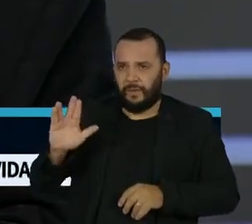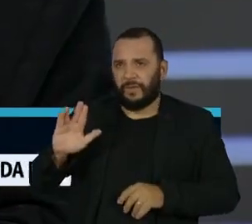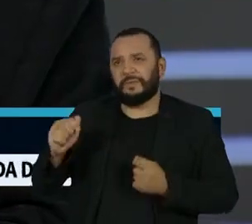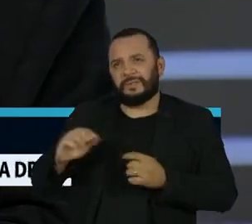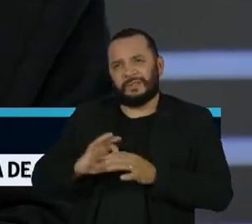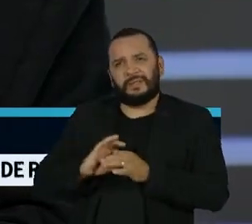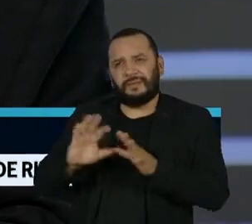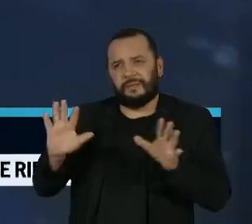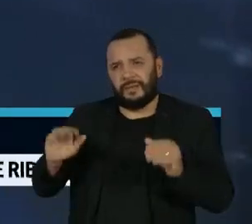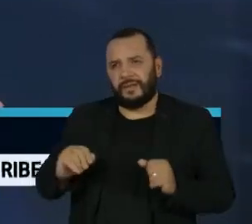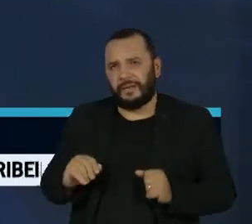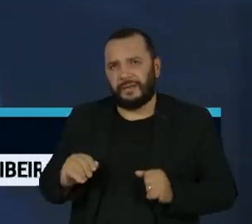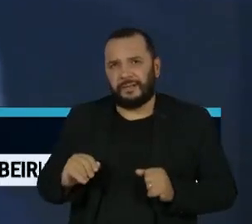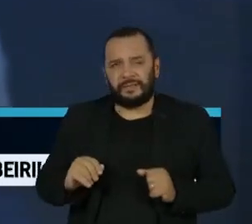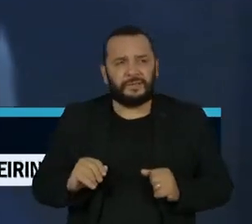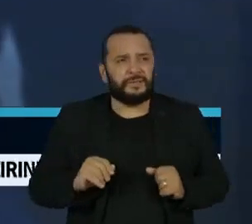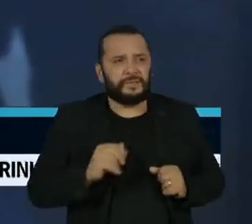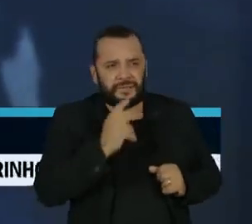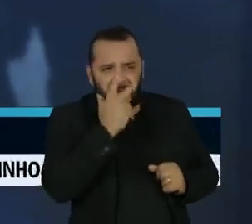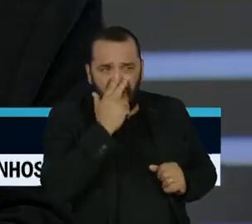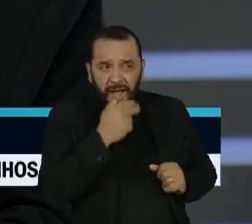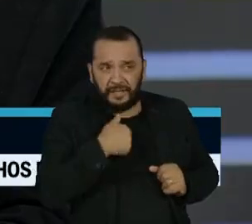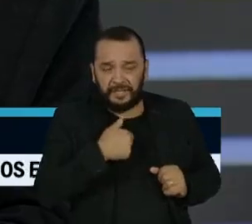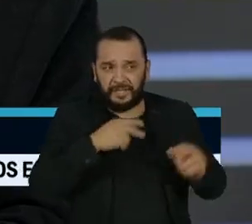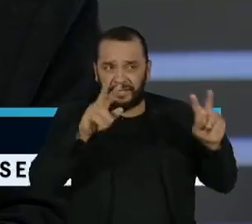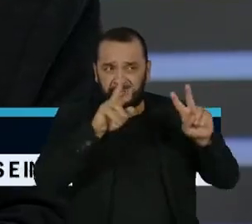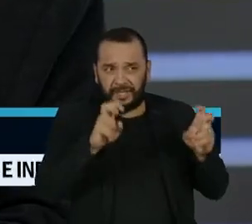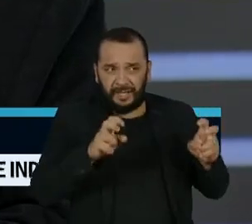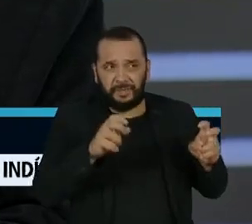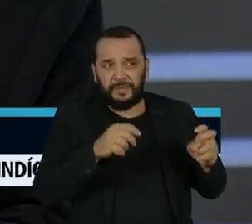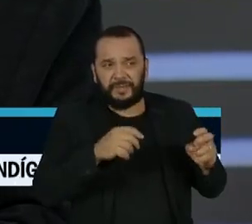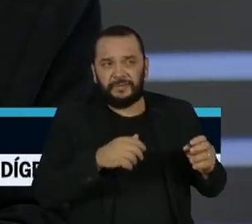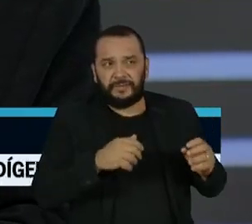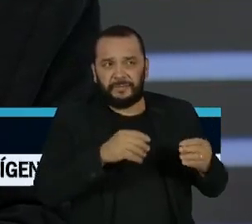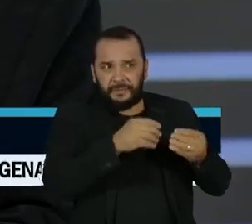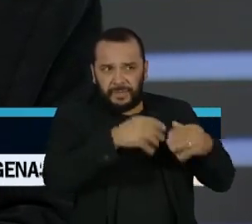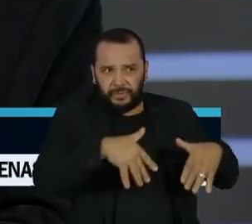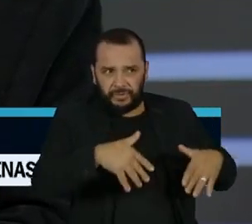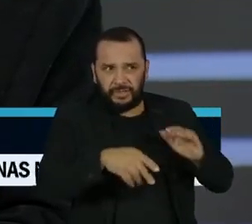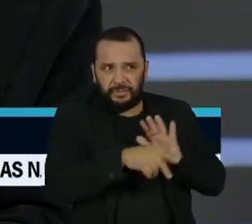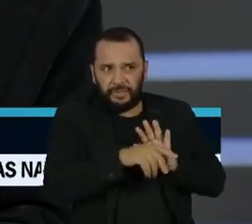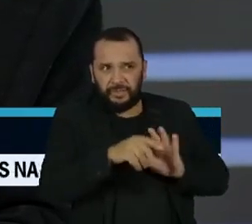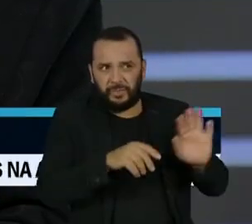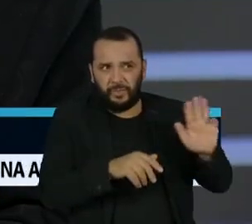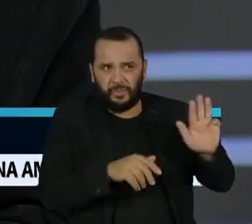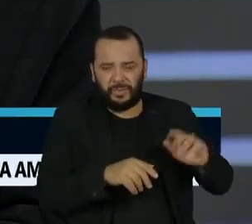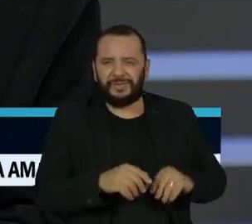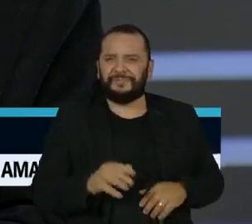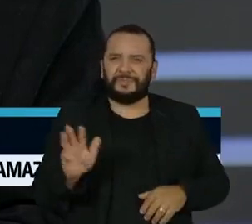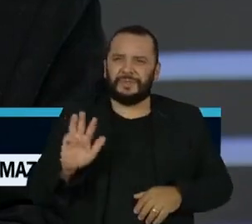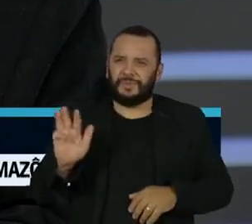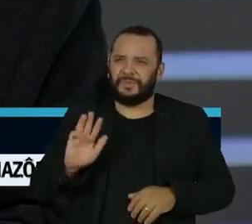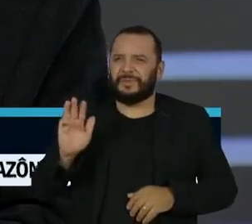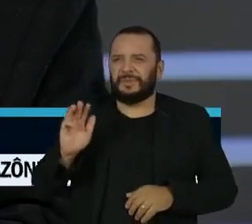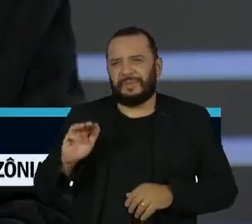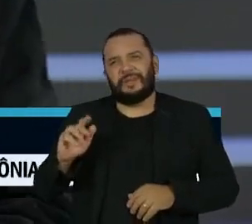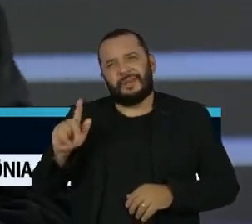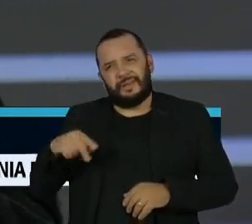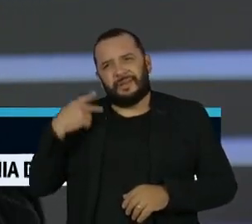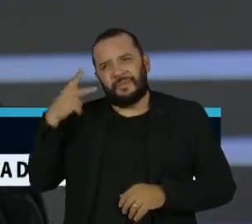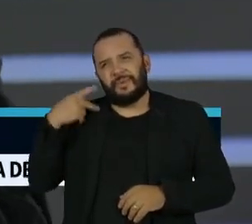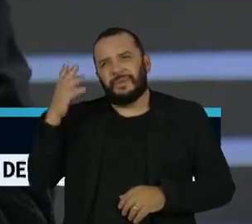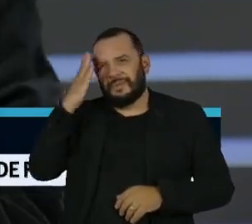legalizada mesmo. Mas será que esses temas pesam muito contra Lula? Acho que o Lula sabe se mexer com esse negócio, né? O Lula é um grande político,